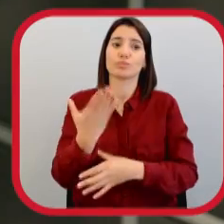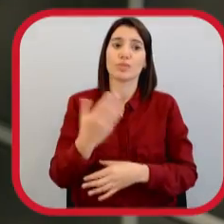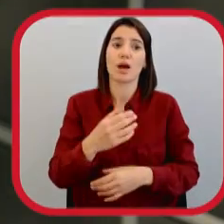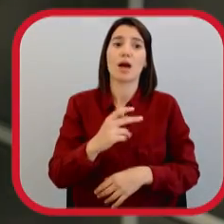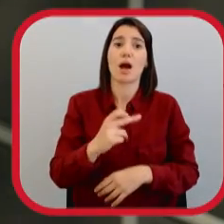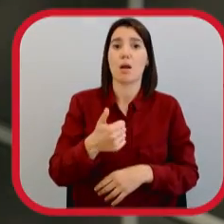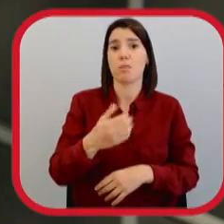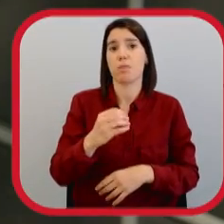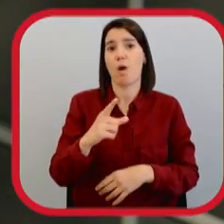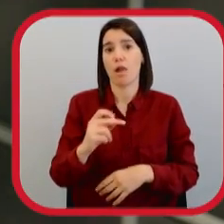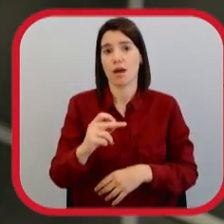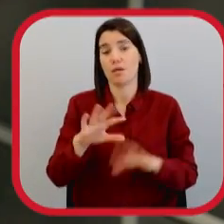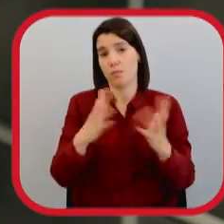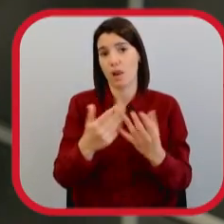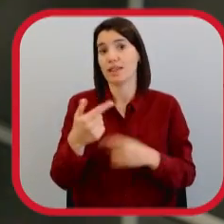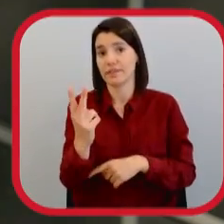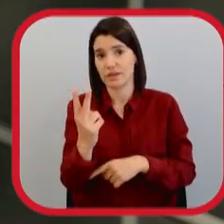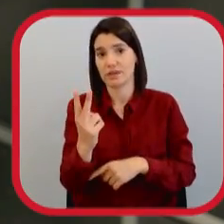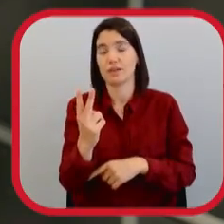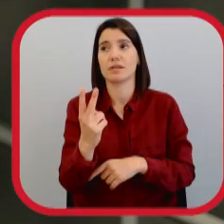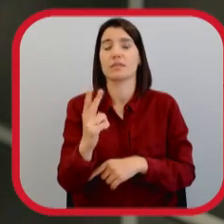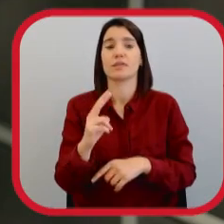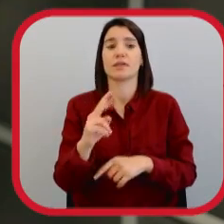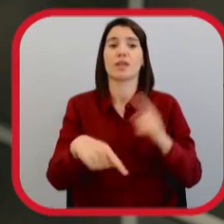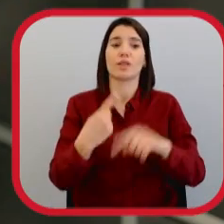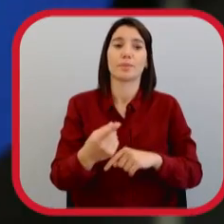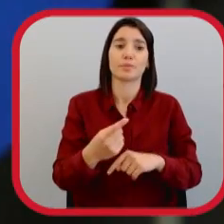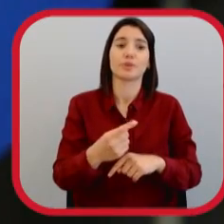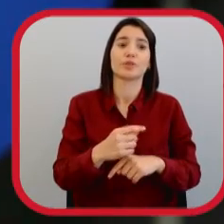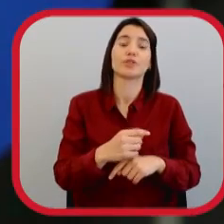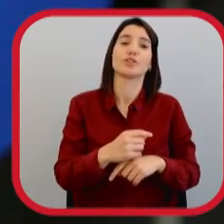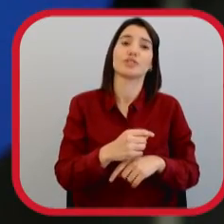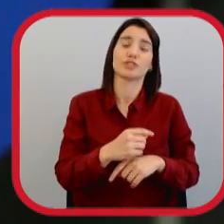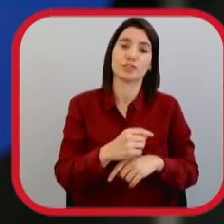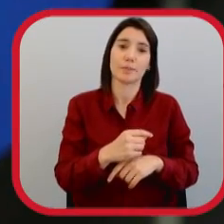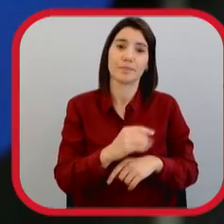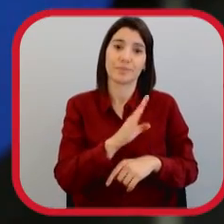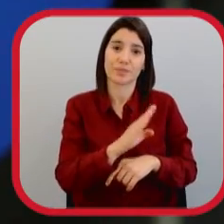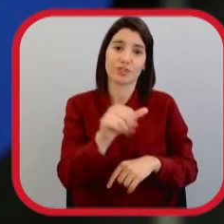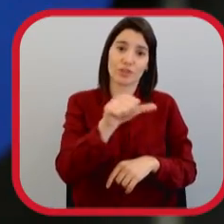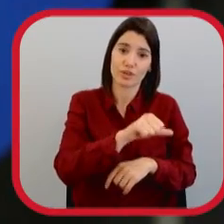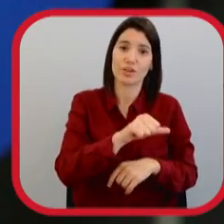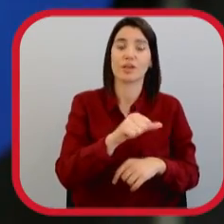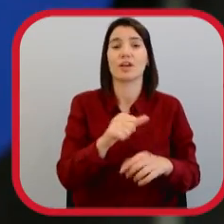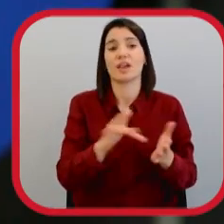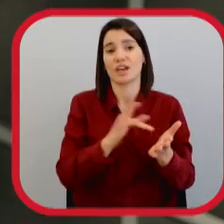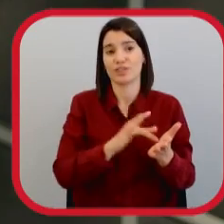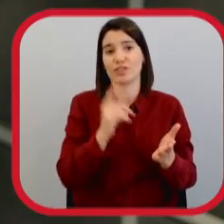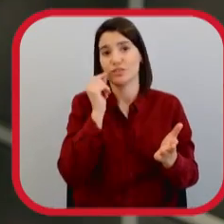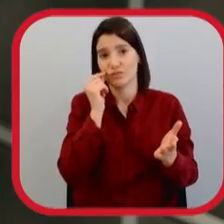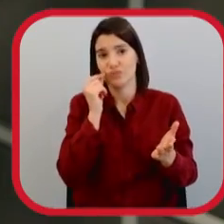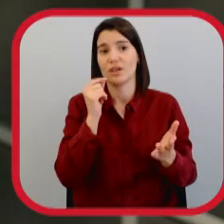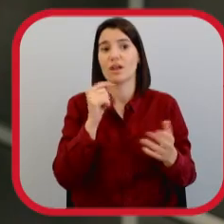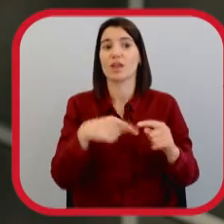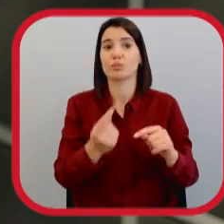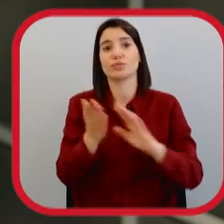fui fundar a Bola TV, depois da Bola TV passei para a GQ, a revista masculina de lifestyle, e aí